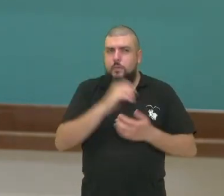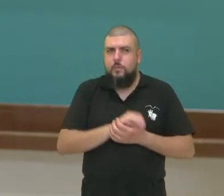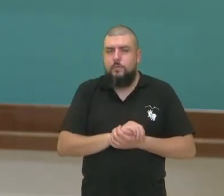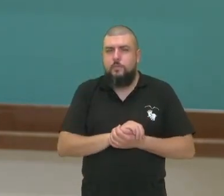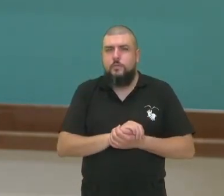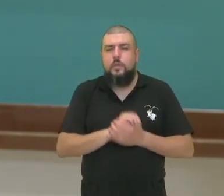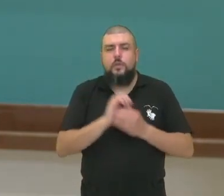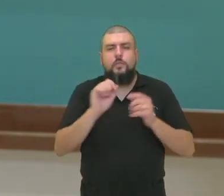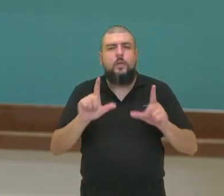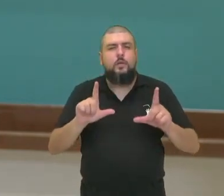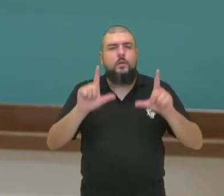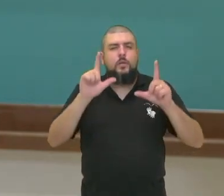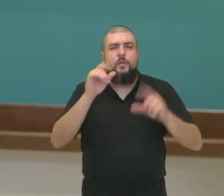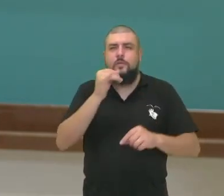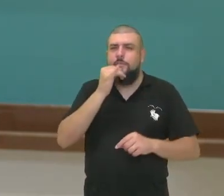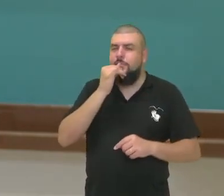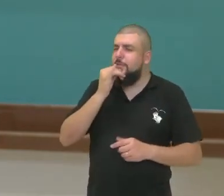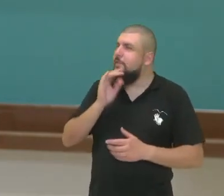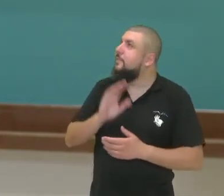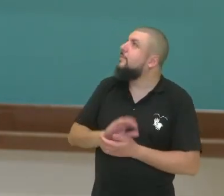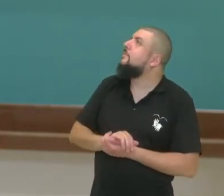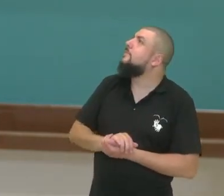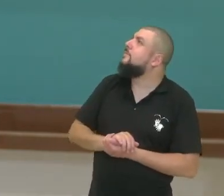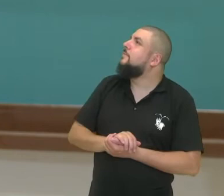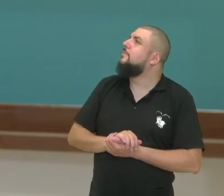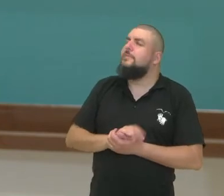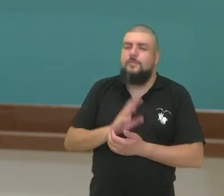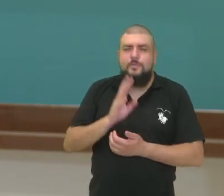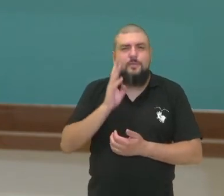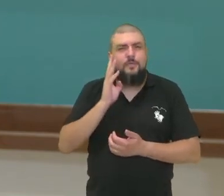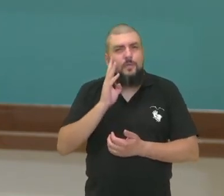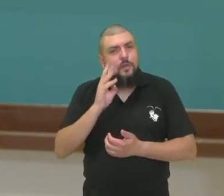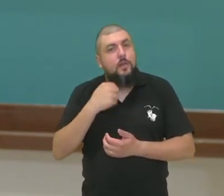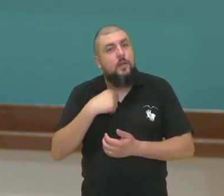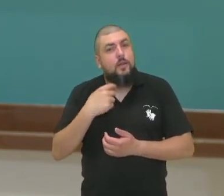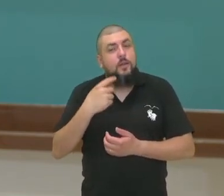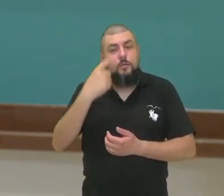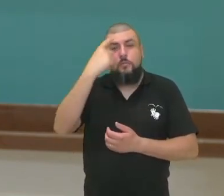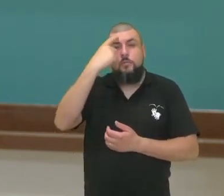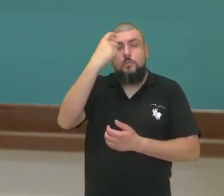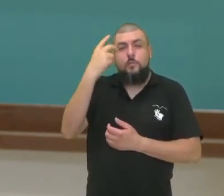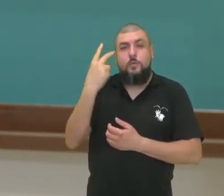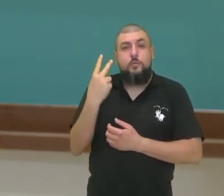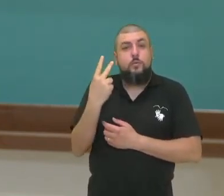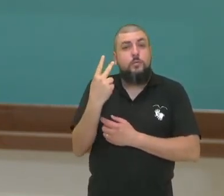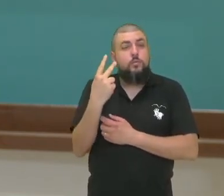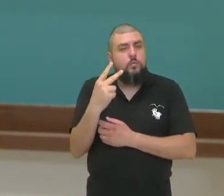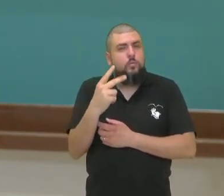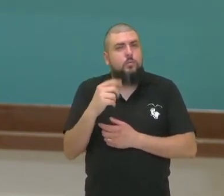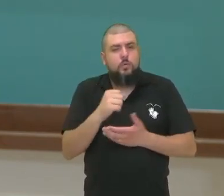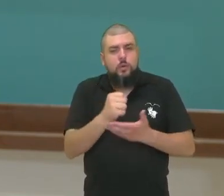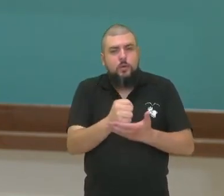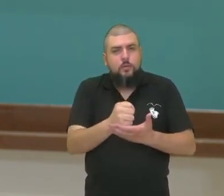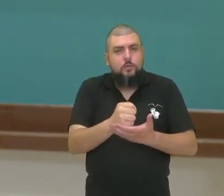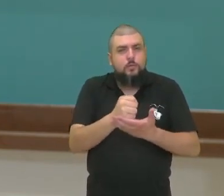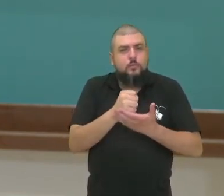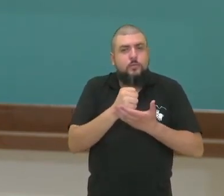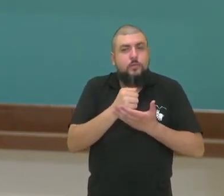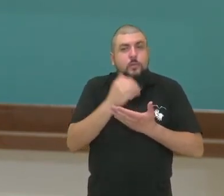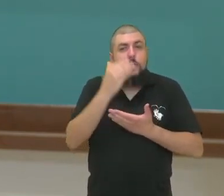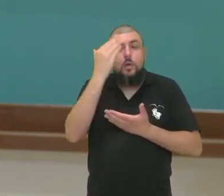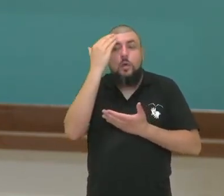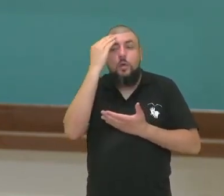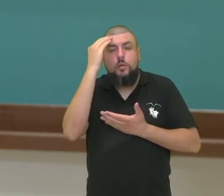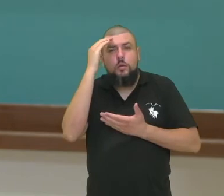vocês, mas espero que vocês tenham ideias bem bacanas de fazerem essas atividades diferentes que nos ajudam a entender melhor